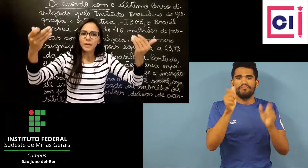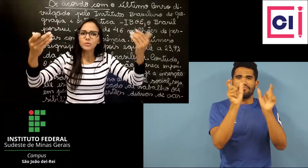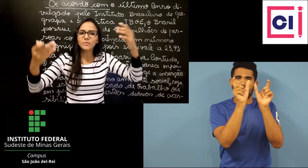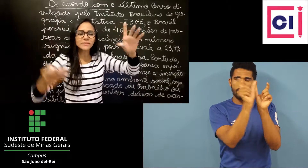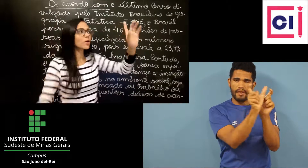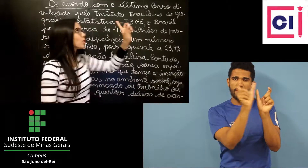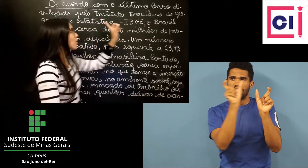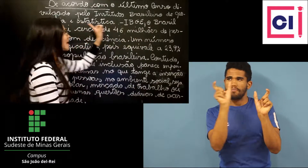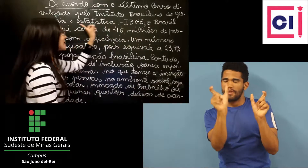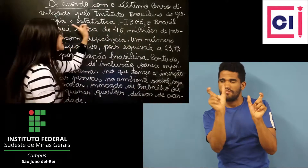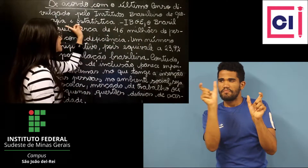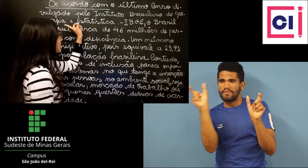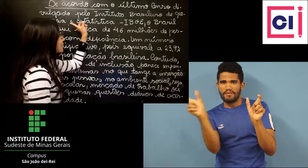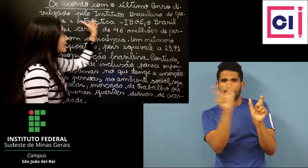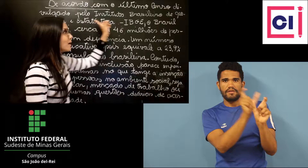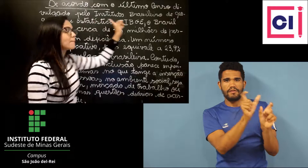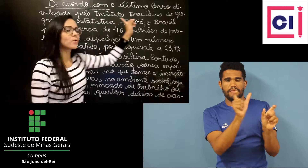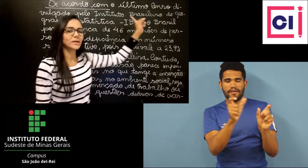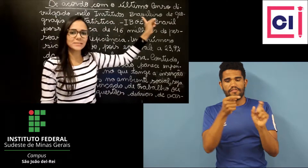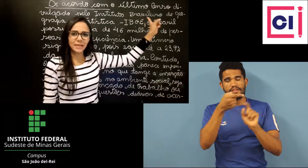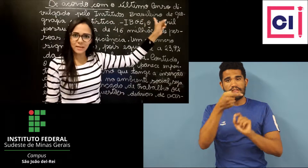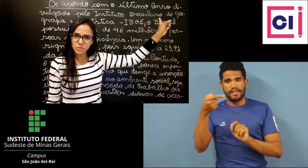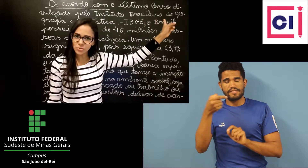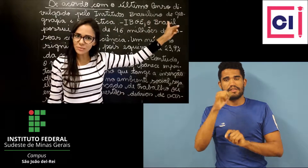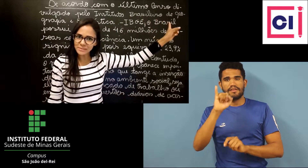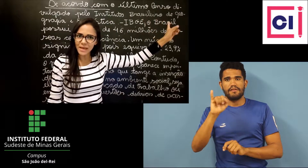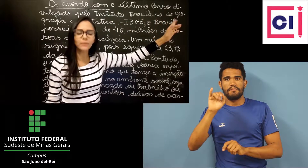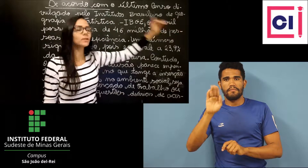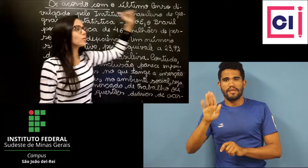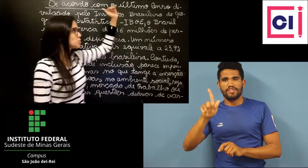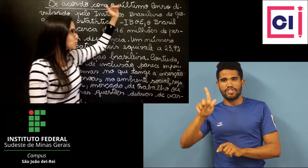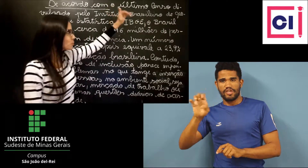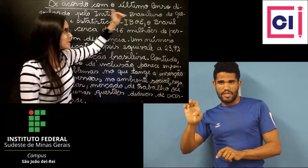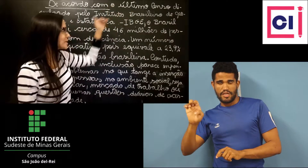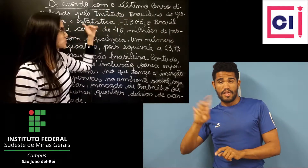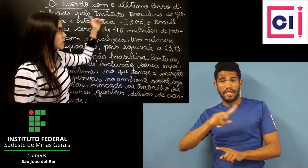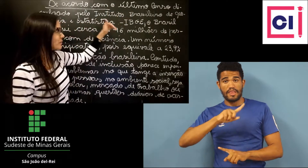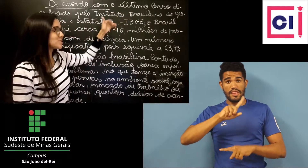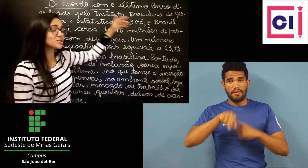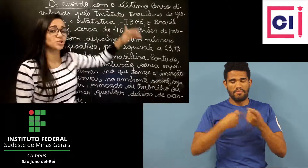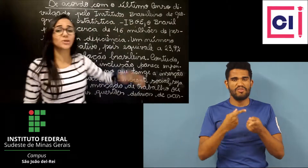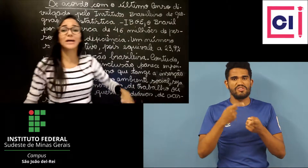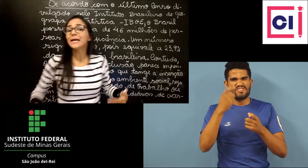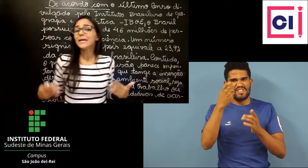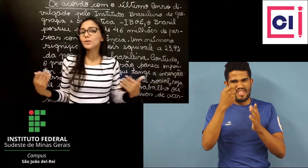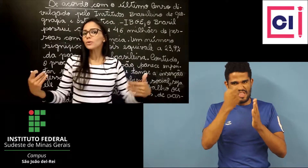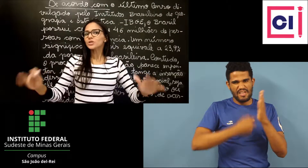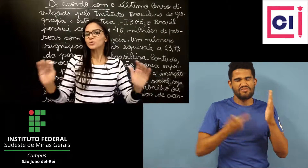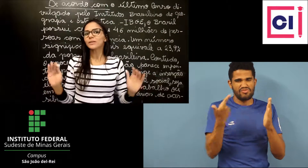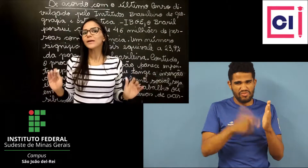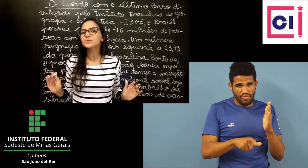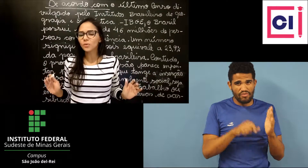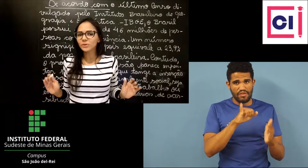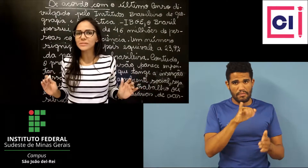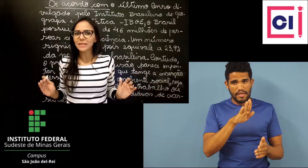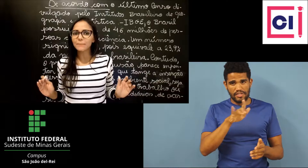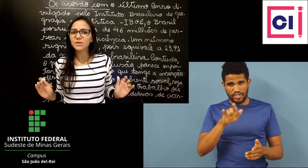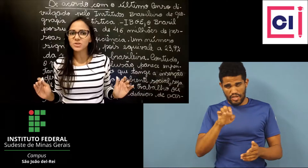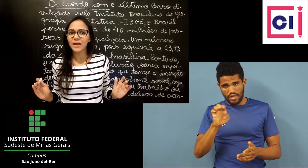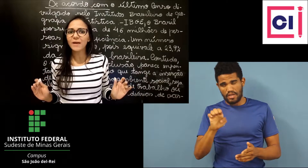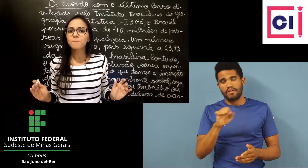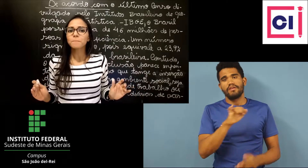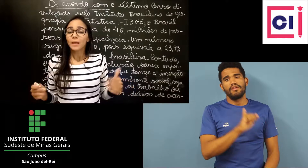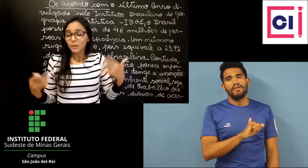primeiro momento, você coloca a sigla por extenso, certo? Então, Instituto Brasileiro de Geografia e Estatística. E durante o texto, quando eu